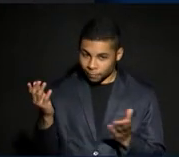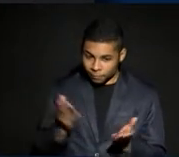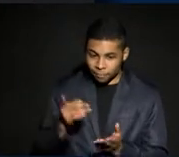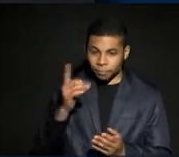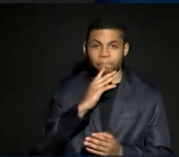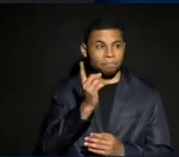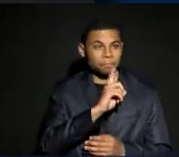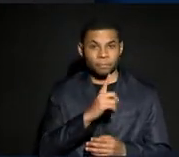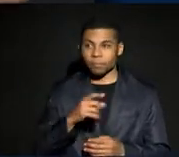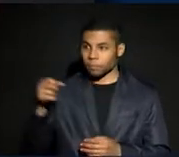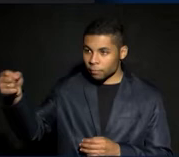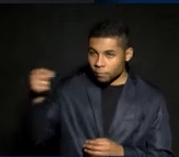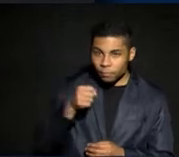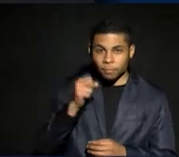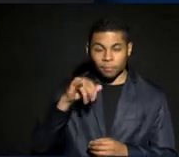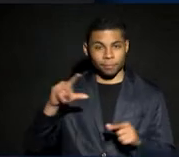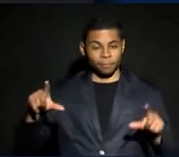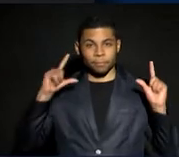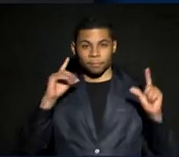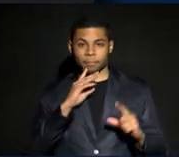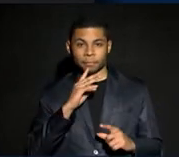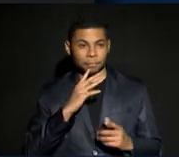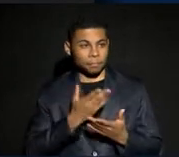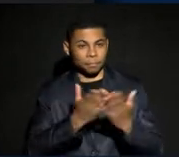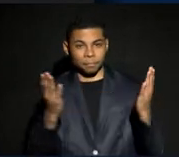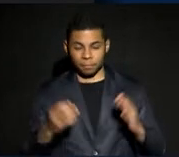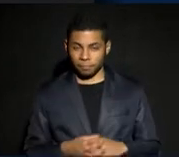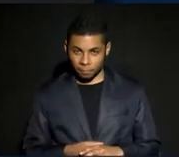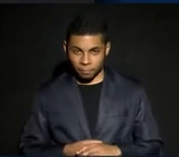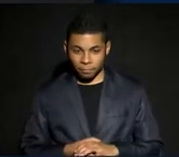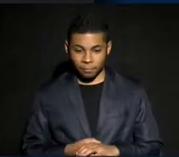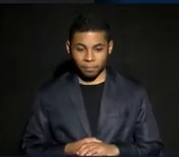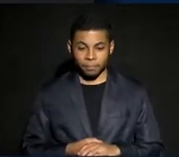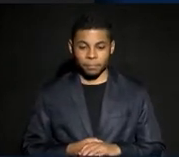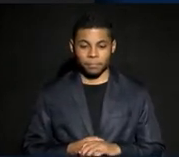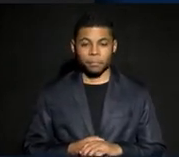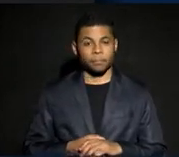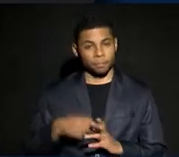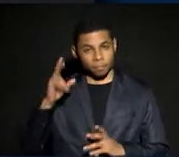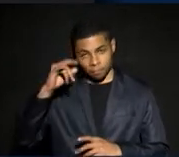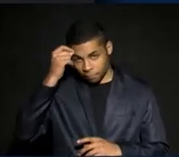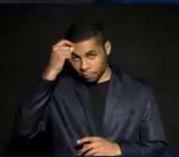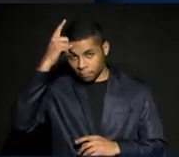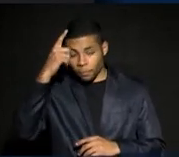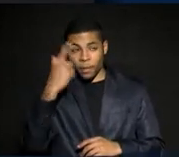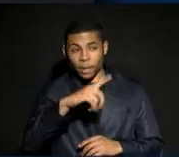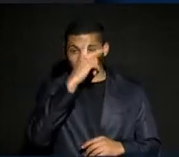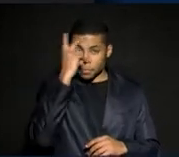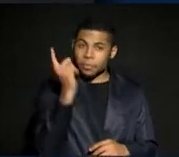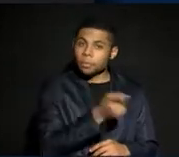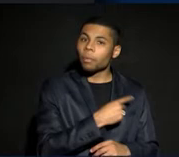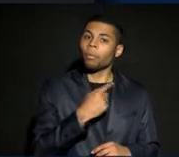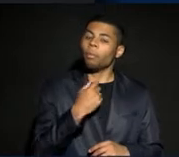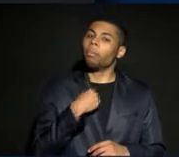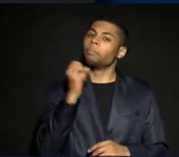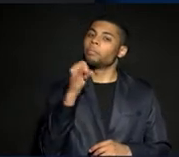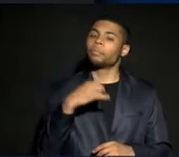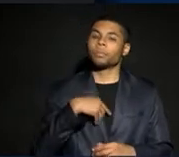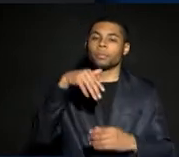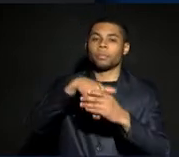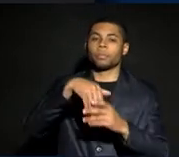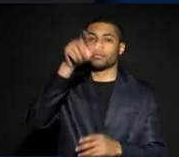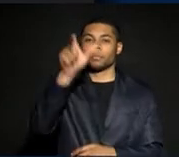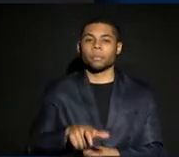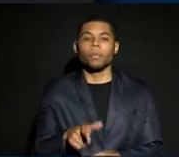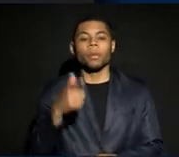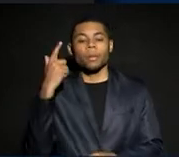Ele não é conhecido. Isso vai aumentar o grau de conhecimento dele, mais gente vai querer votar nele, e